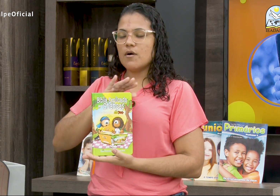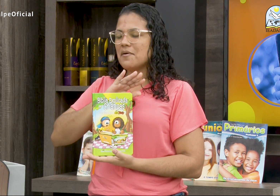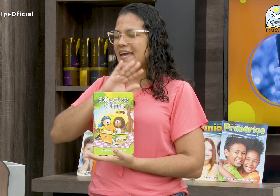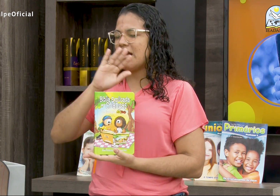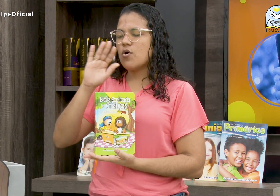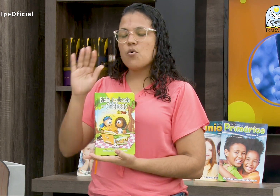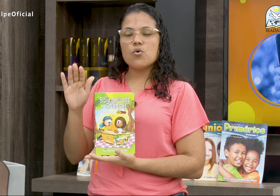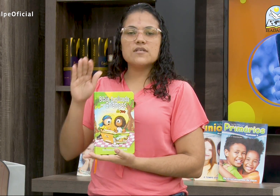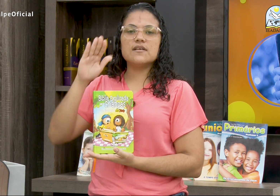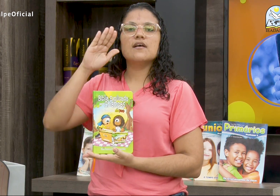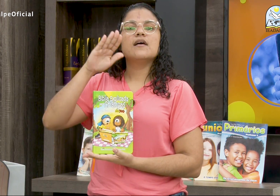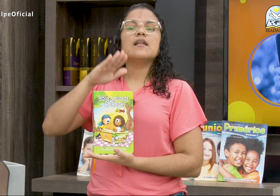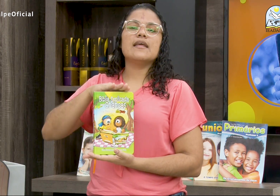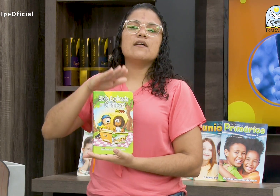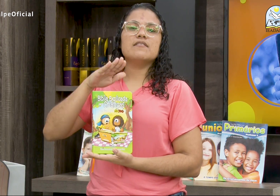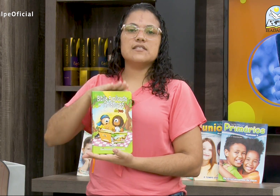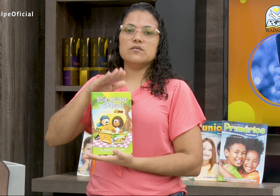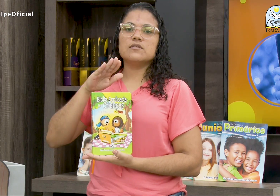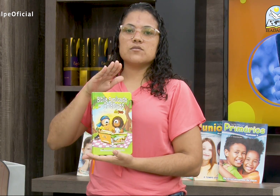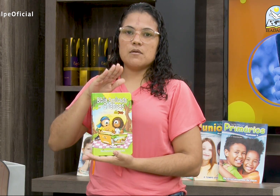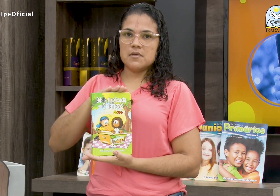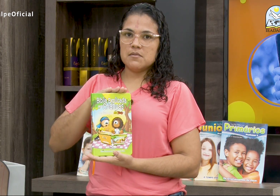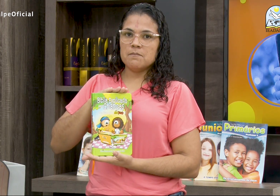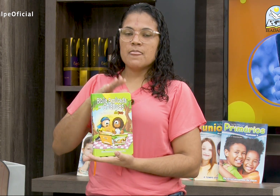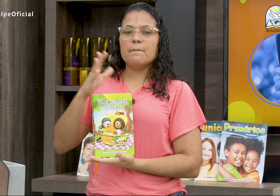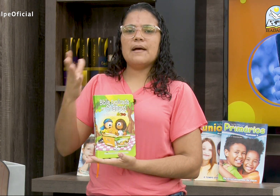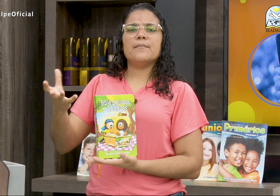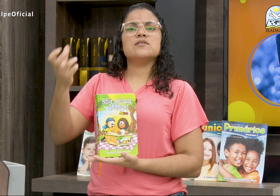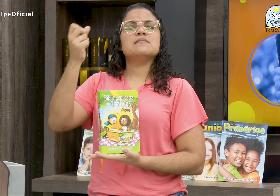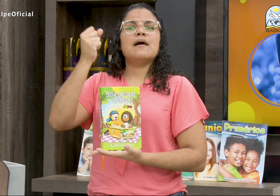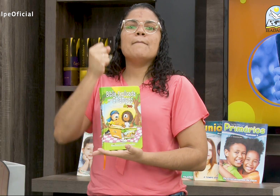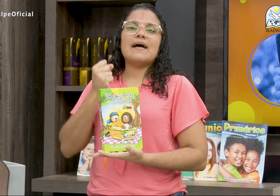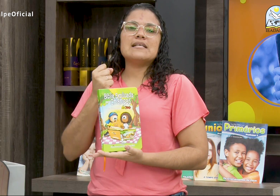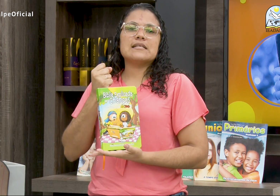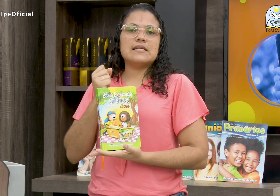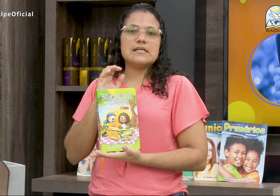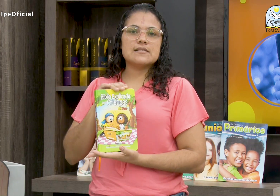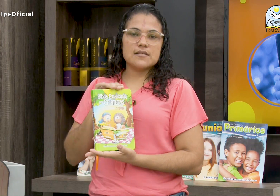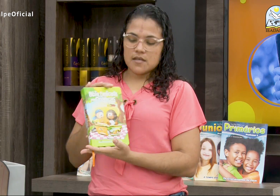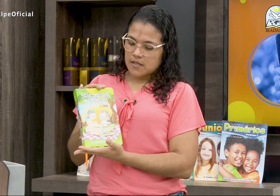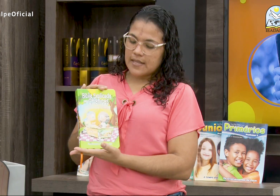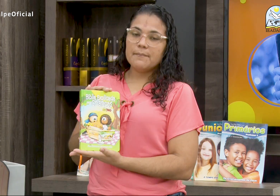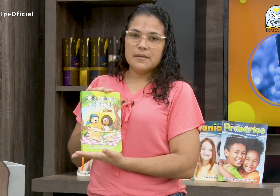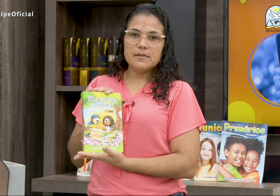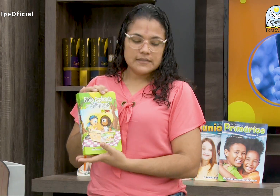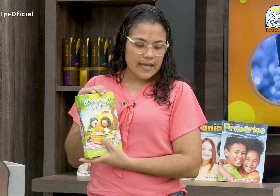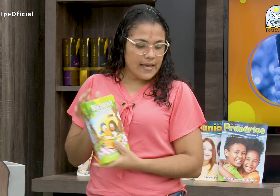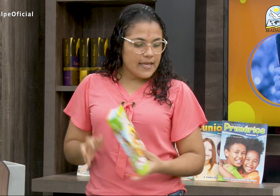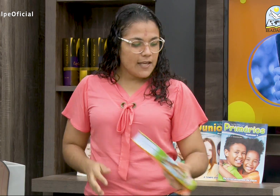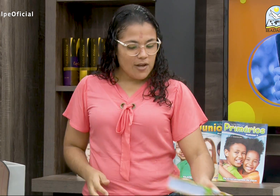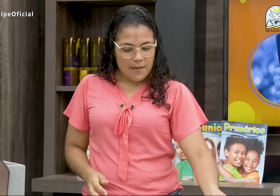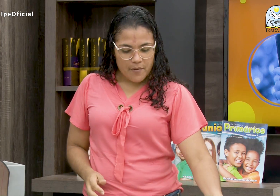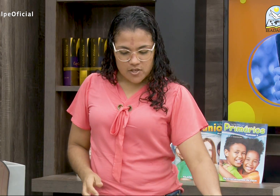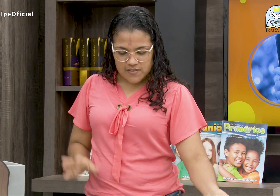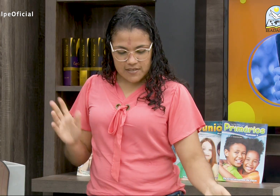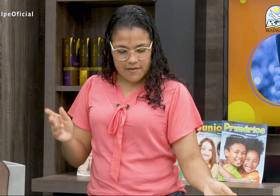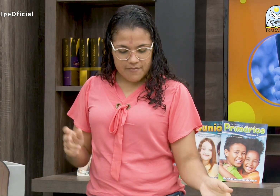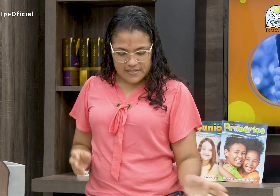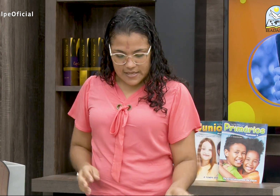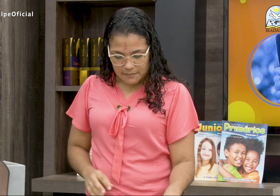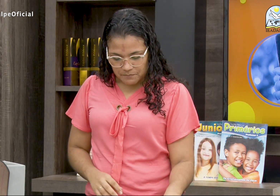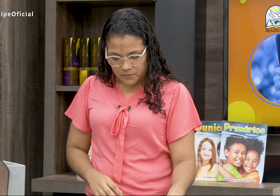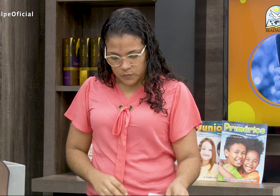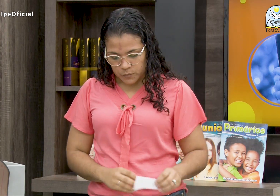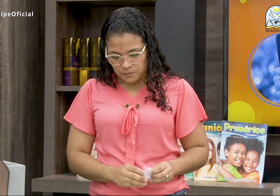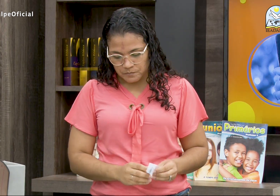de qualquer coisa, leia o versículo na sua Bíblia, para aproximar mais a criança da Bíblia, tá? E logo após você vai